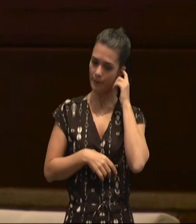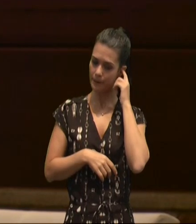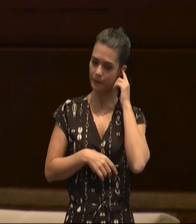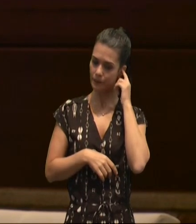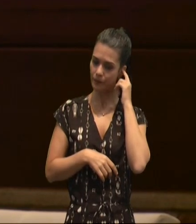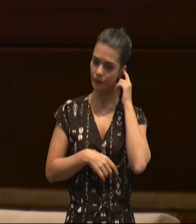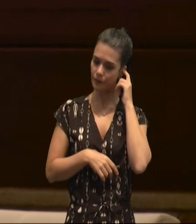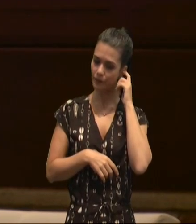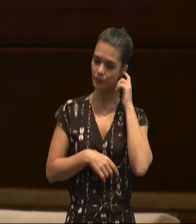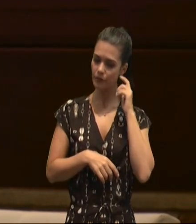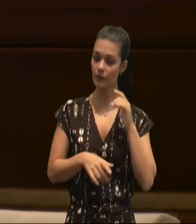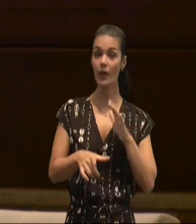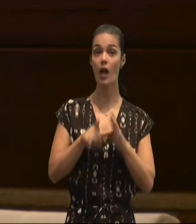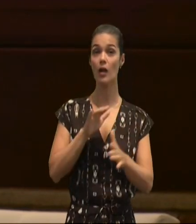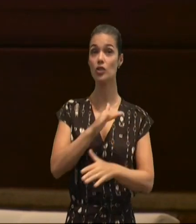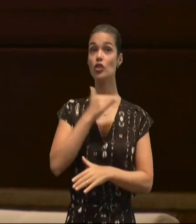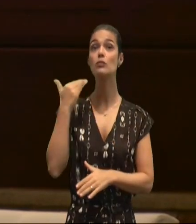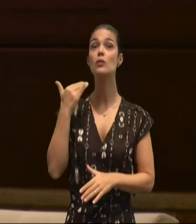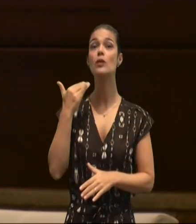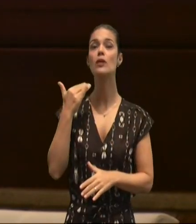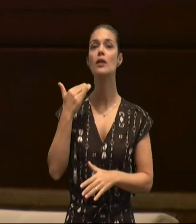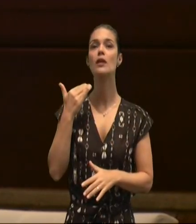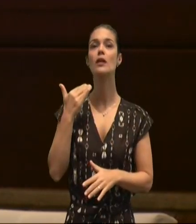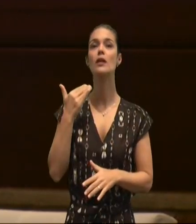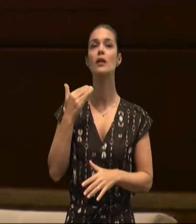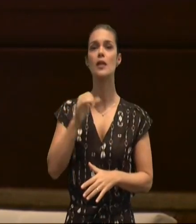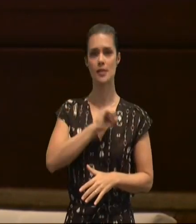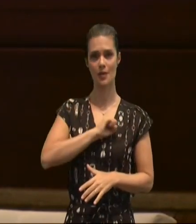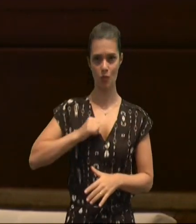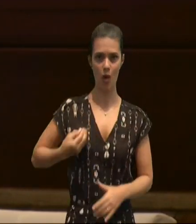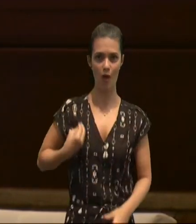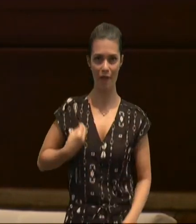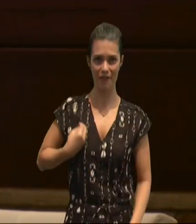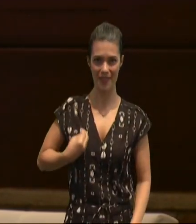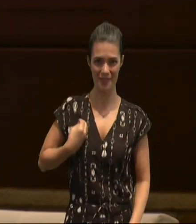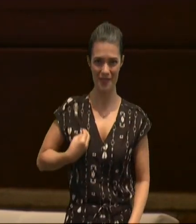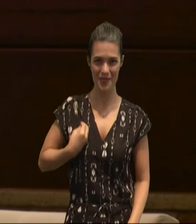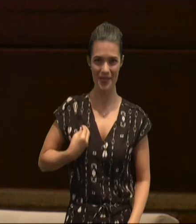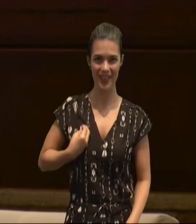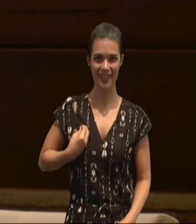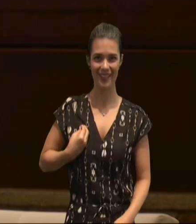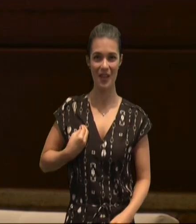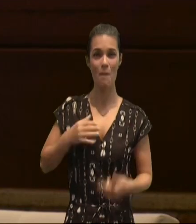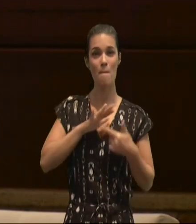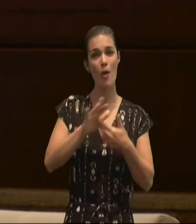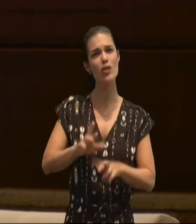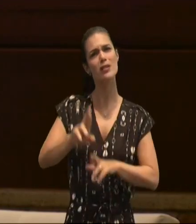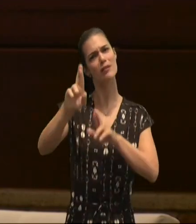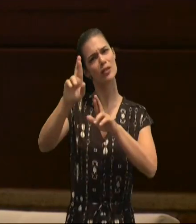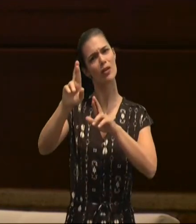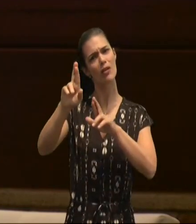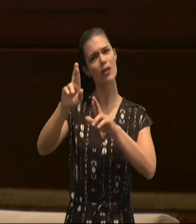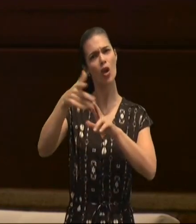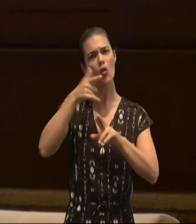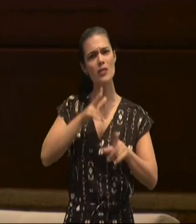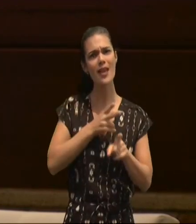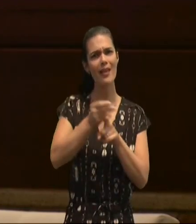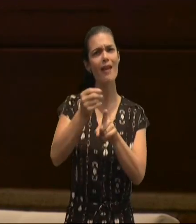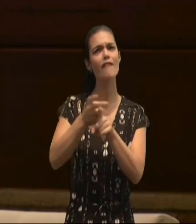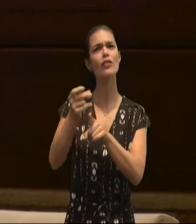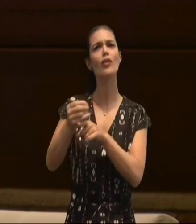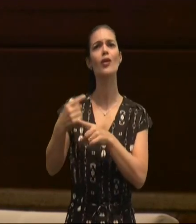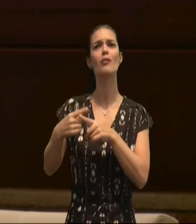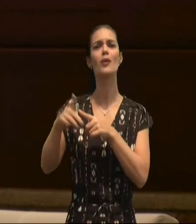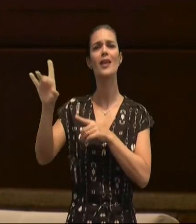ele refaz, ele recomeça, ele traz esperança, ele traz vitória para o povo. E ele